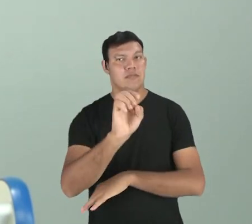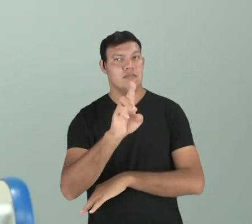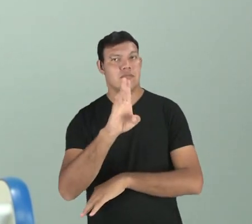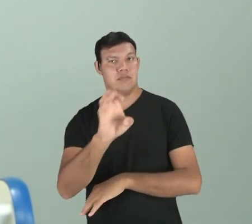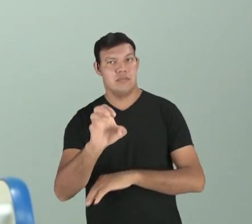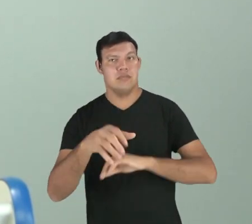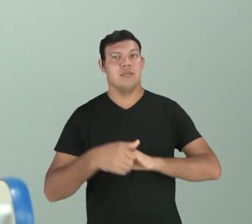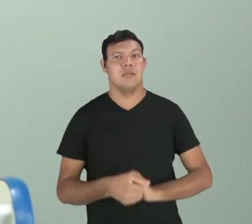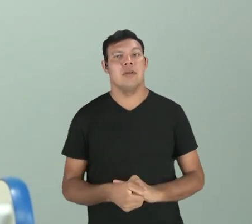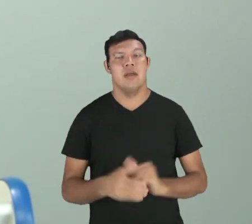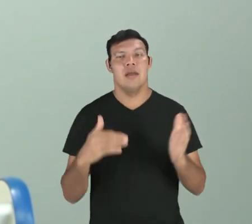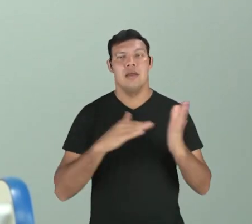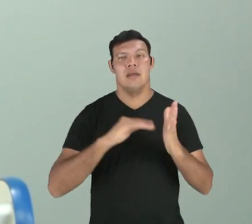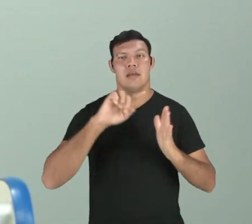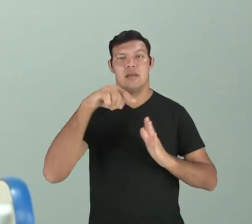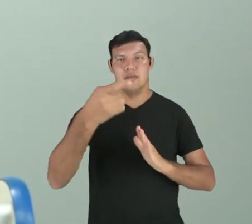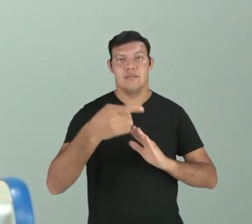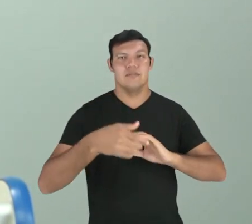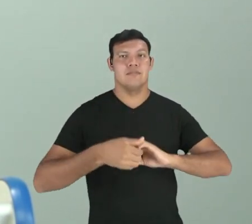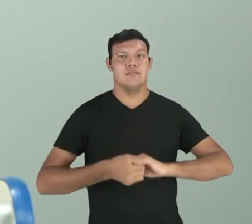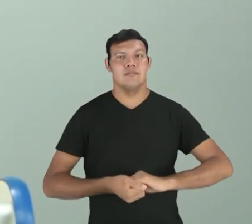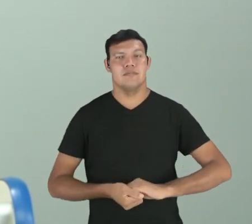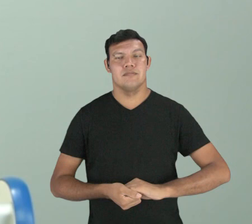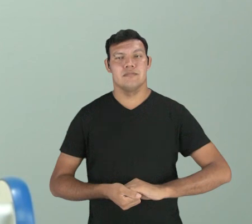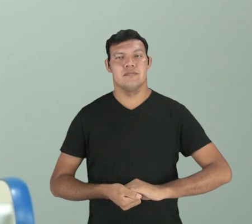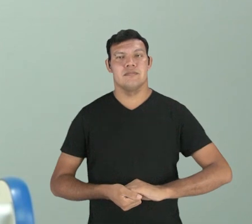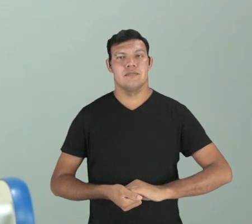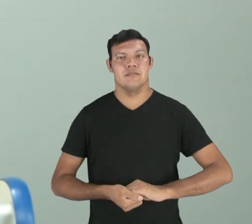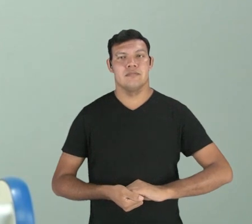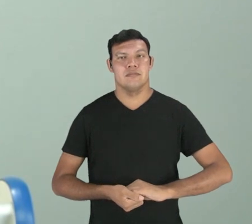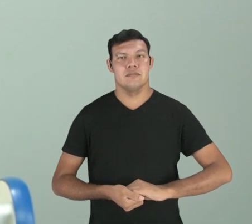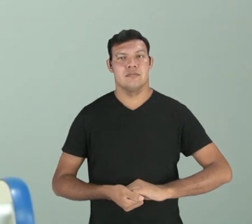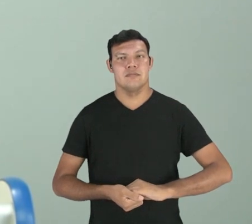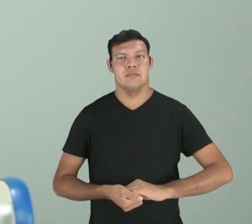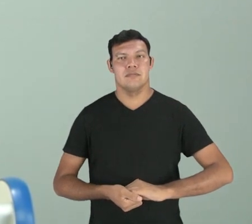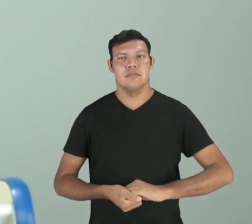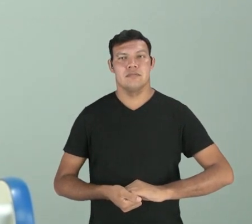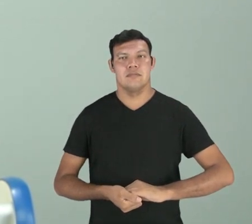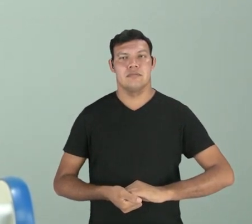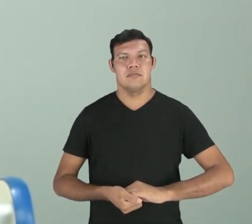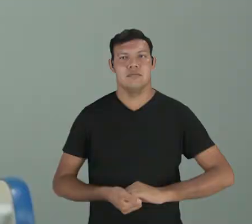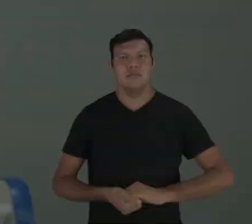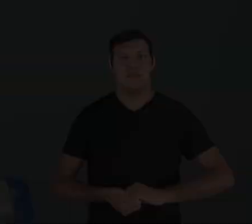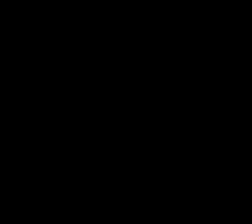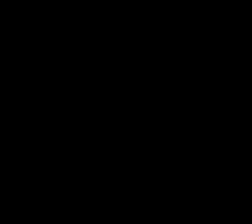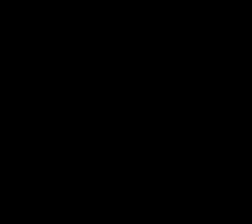Eduque para saber mais, ok? Bye, bye, tchau, tchau e até a próxima.